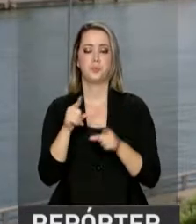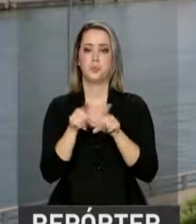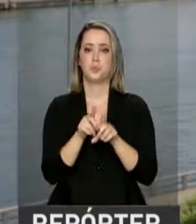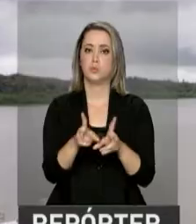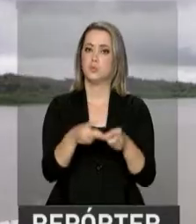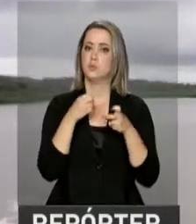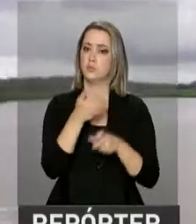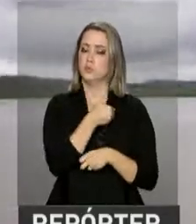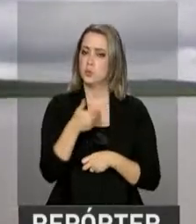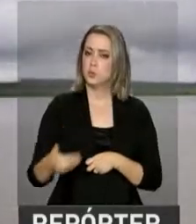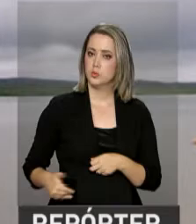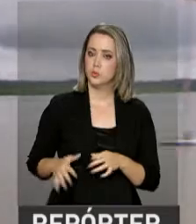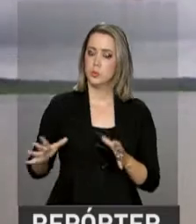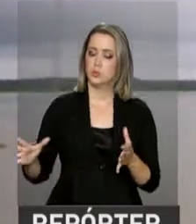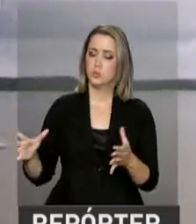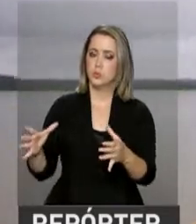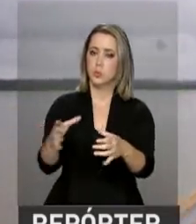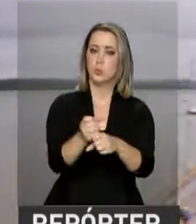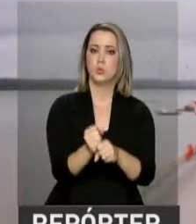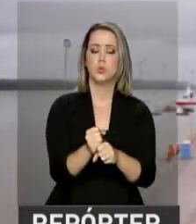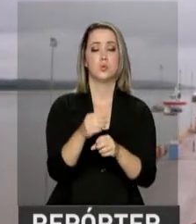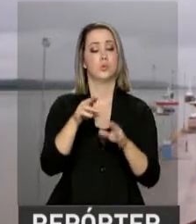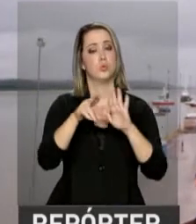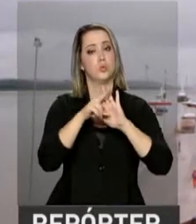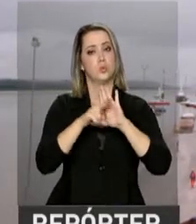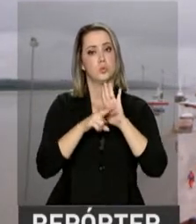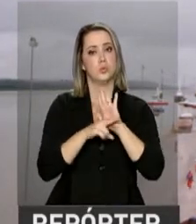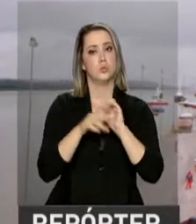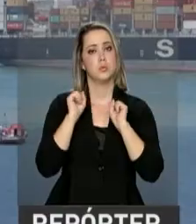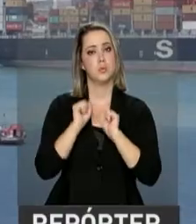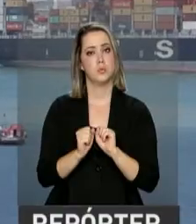do governo é que o conjunto de medidas viabilize nos